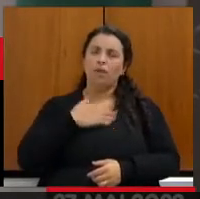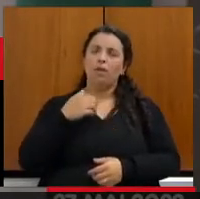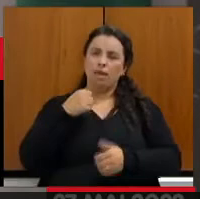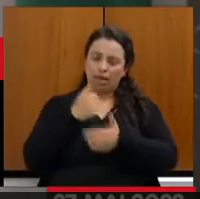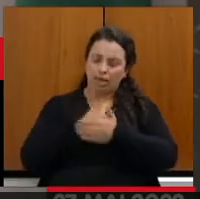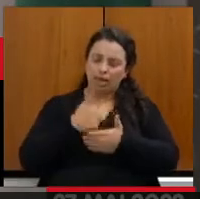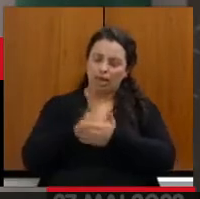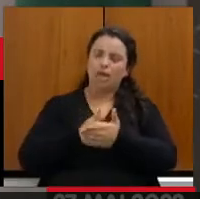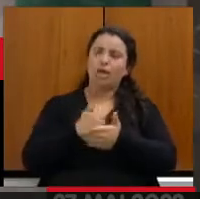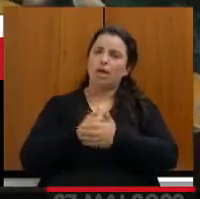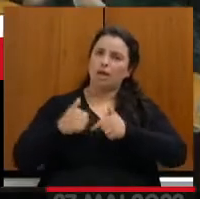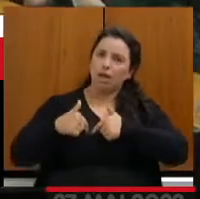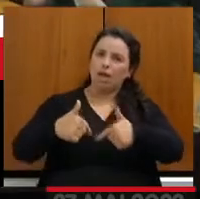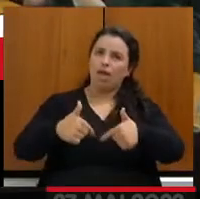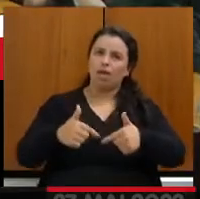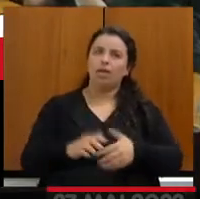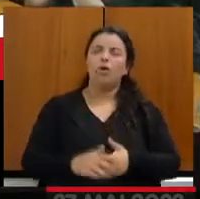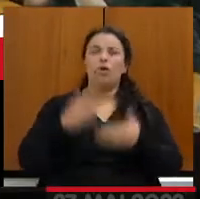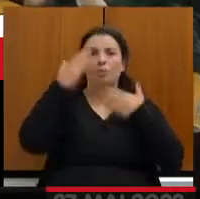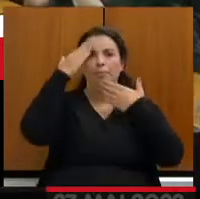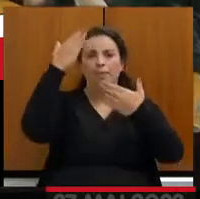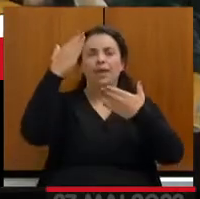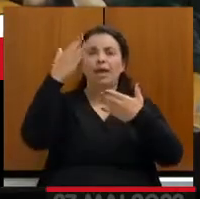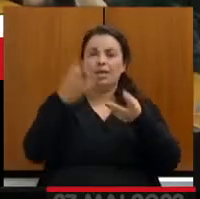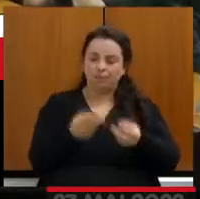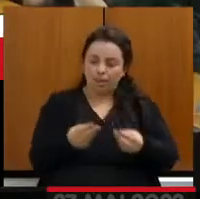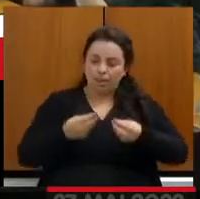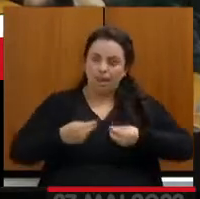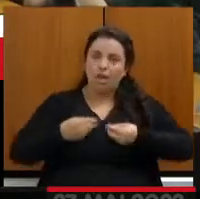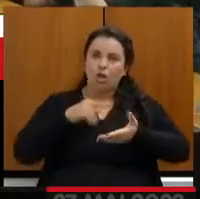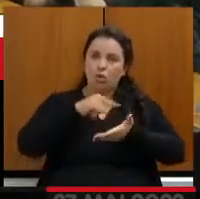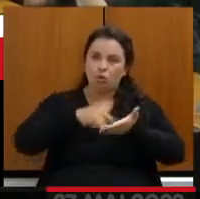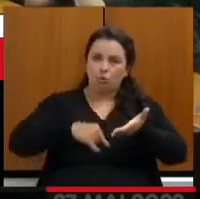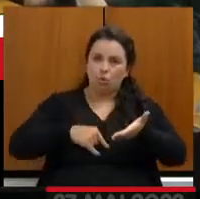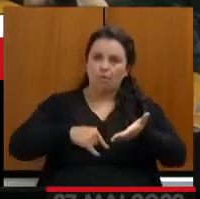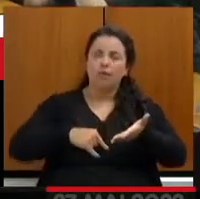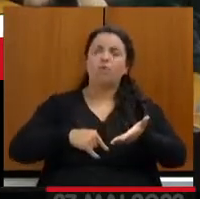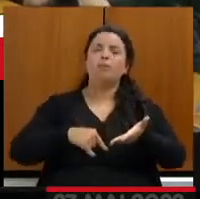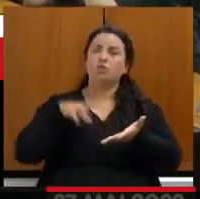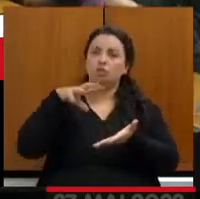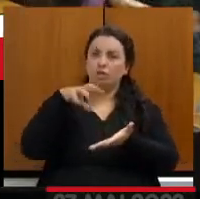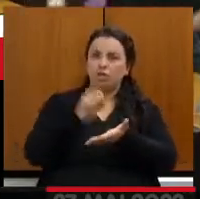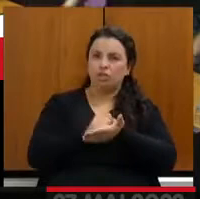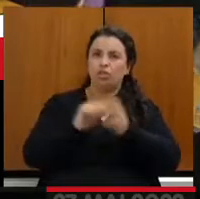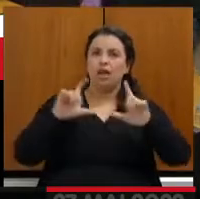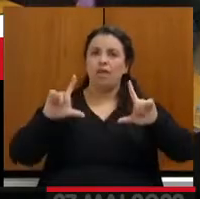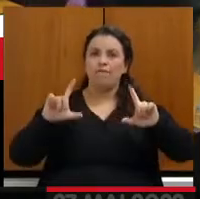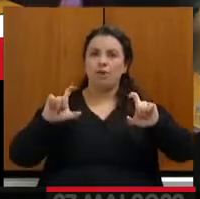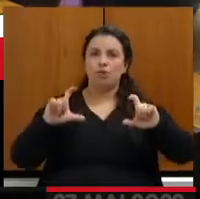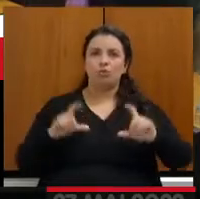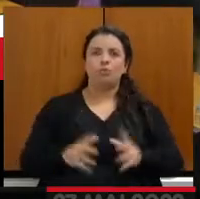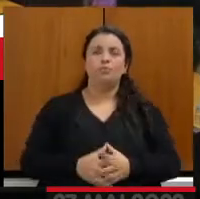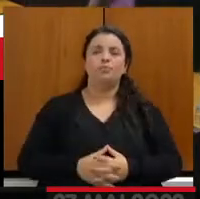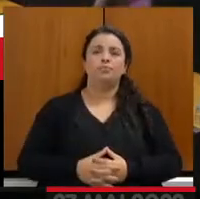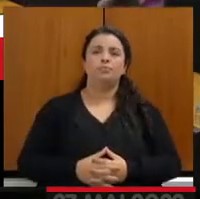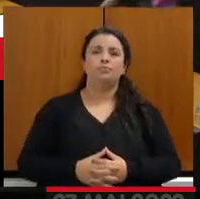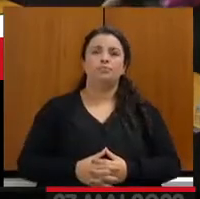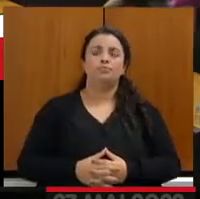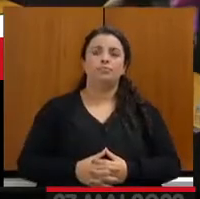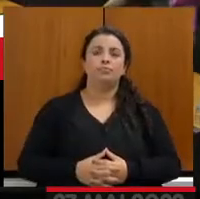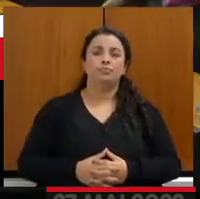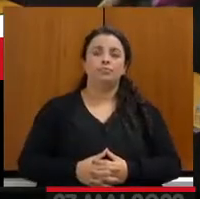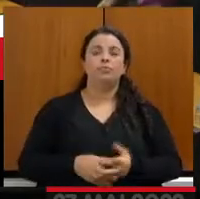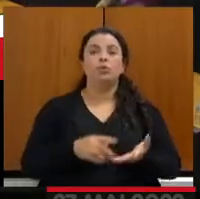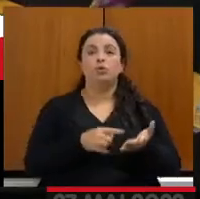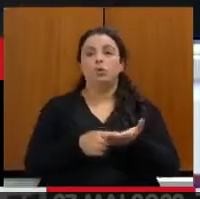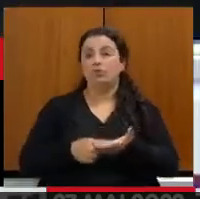muito obrigada Marlene traz aqui para a gente o documento da gente inclusive registrar a foto convida agora para